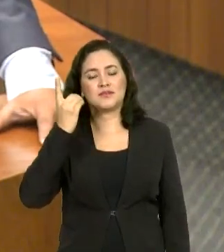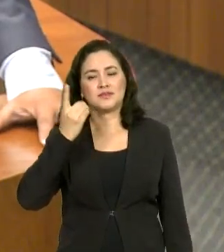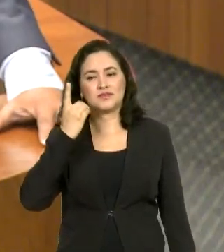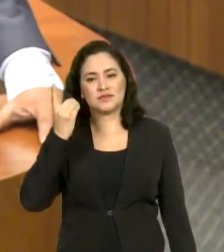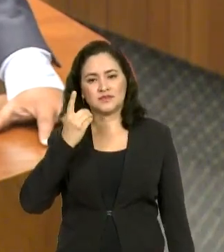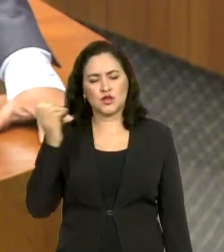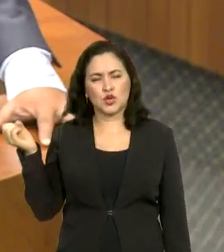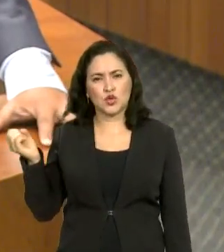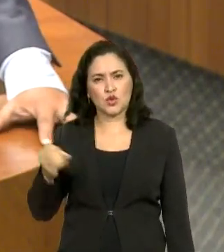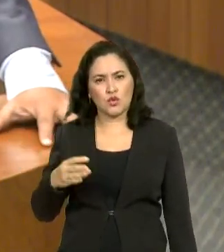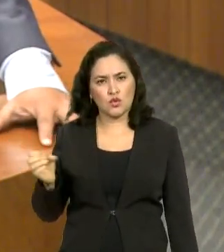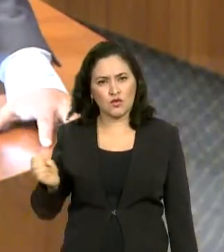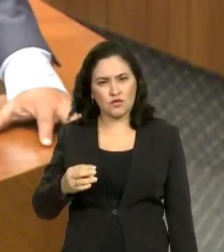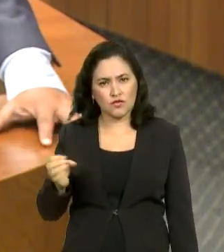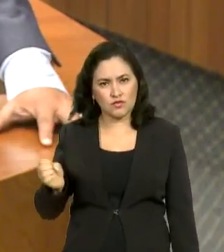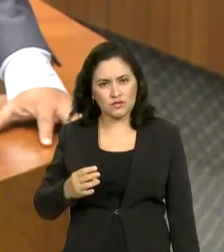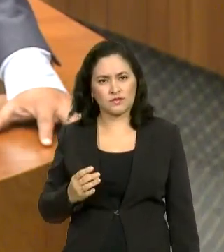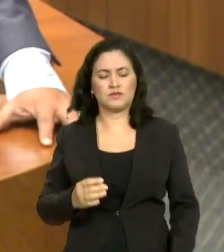novato